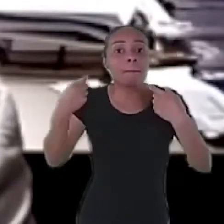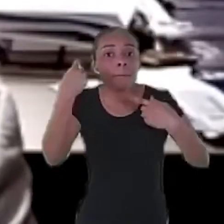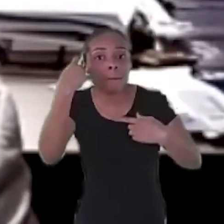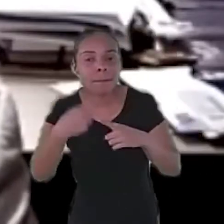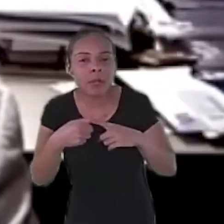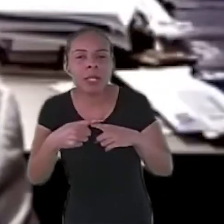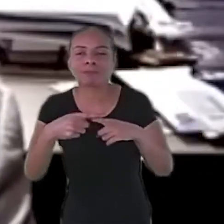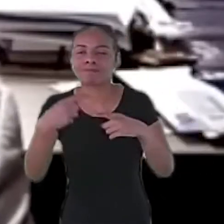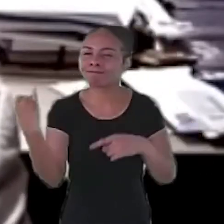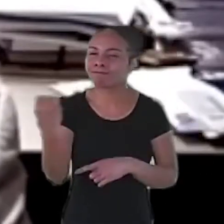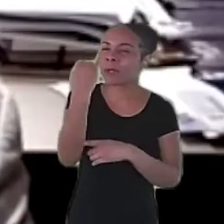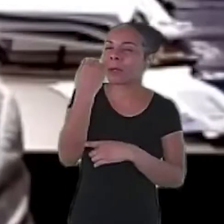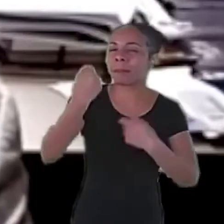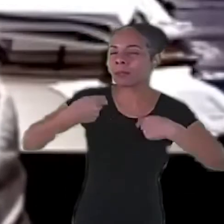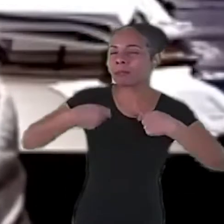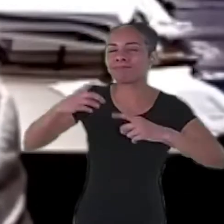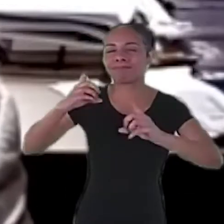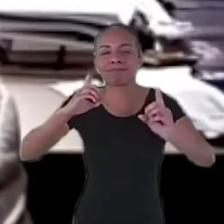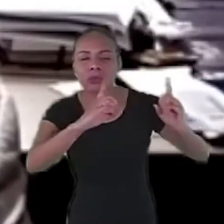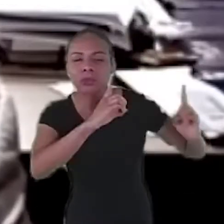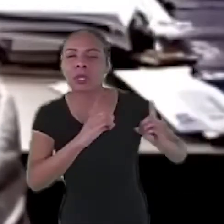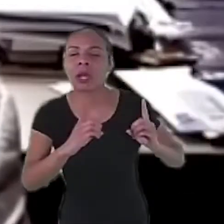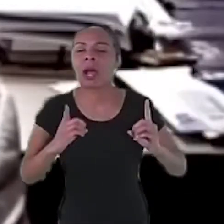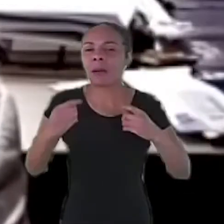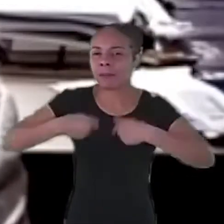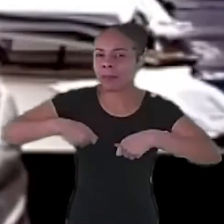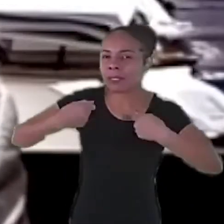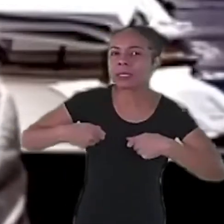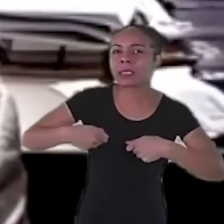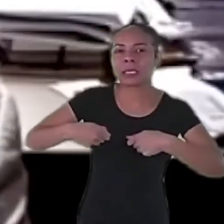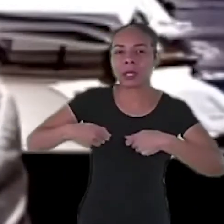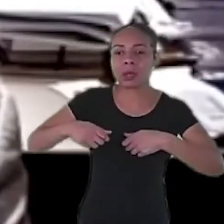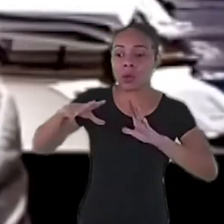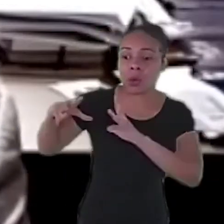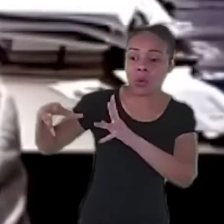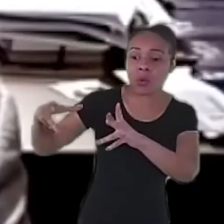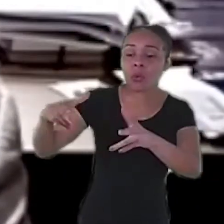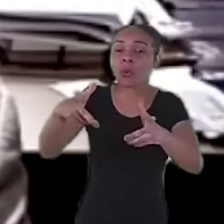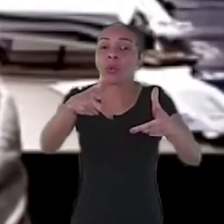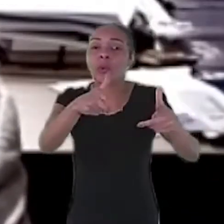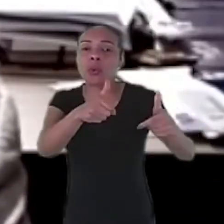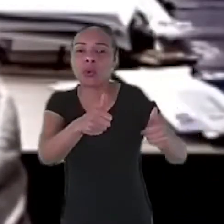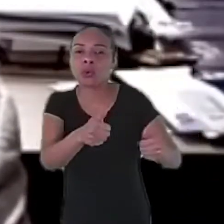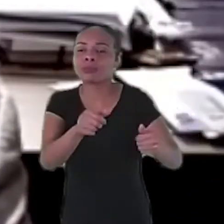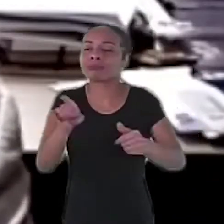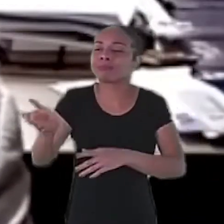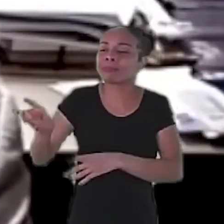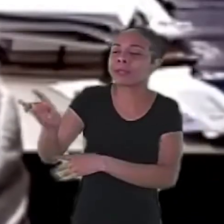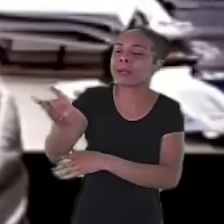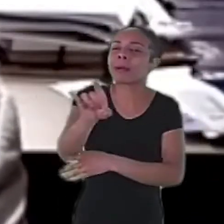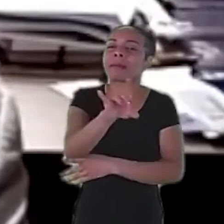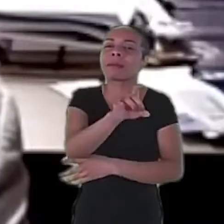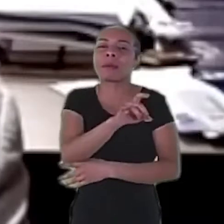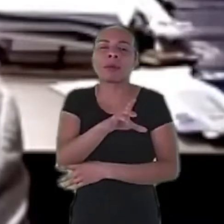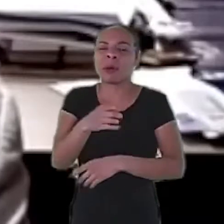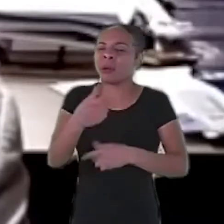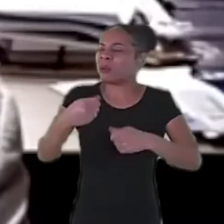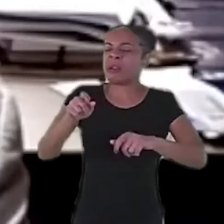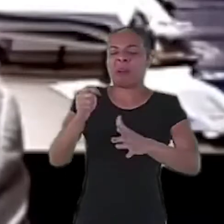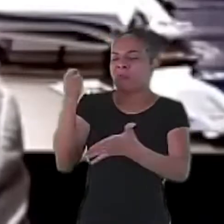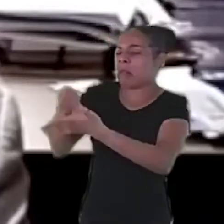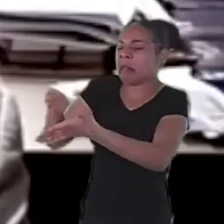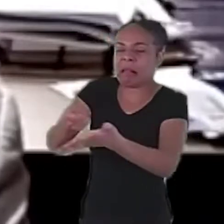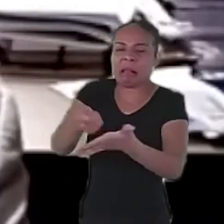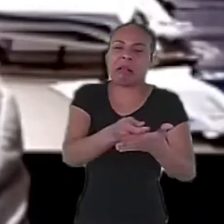têm que sair desse consenso e não de critérios autoritários ou individuais ou